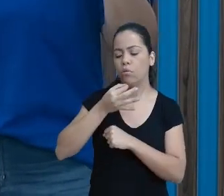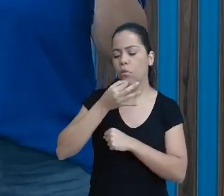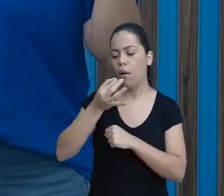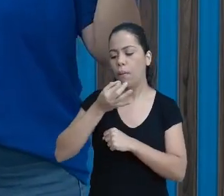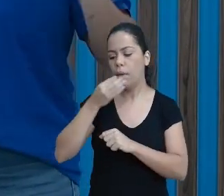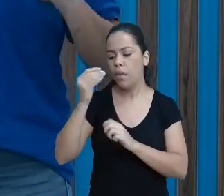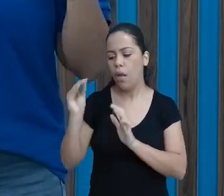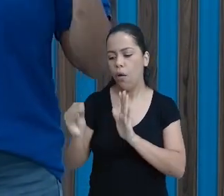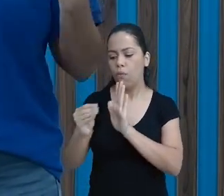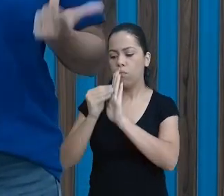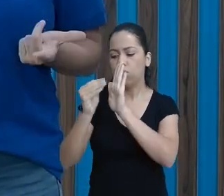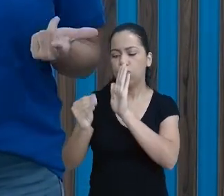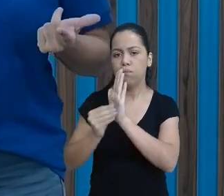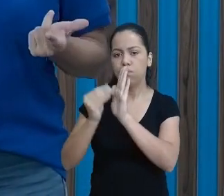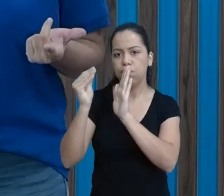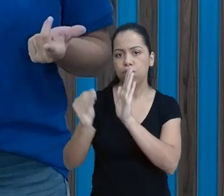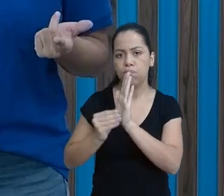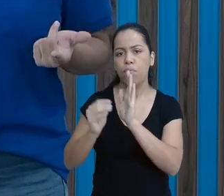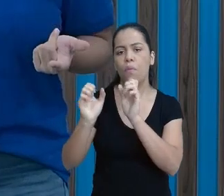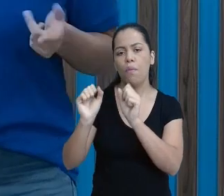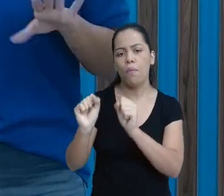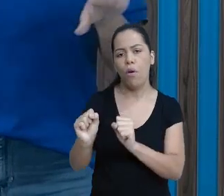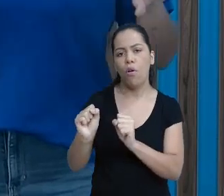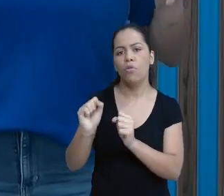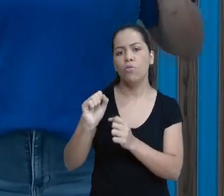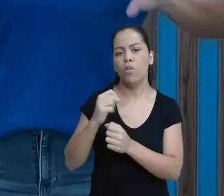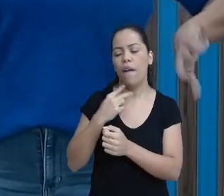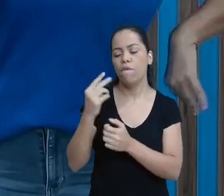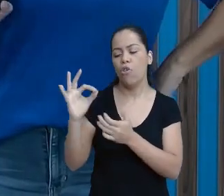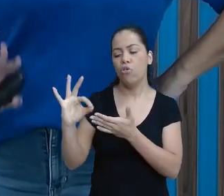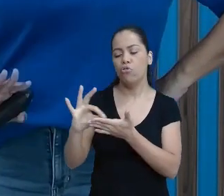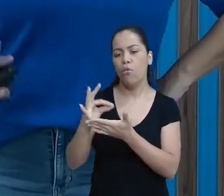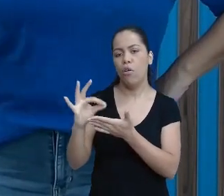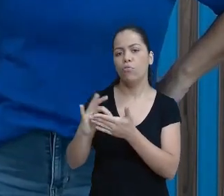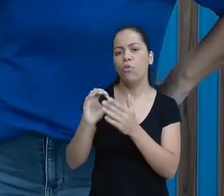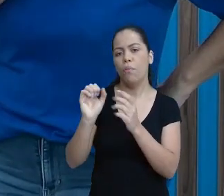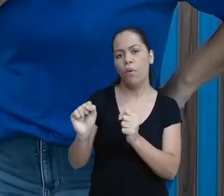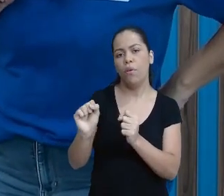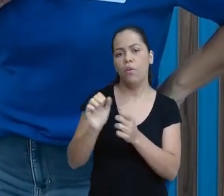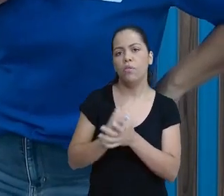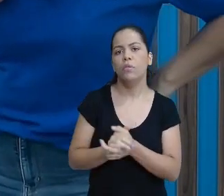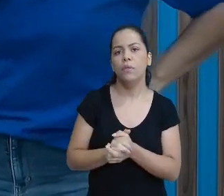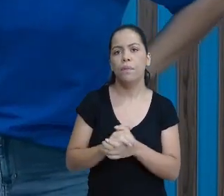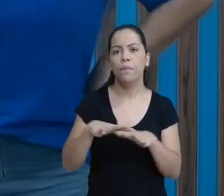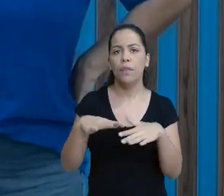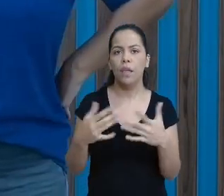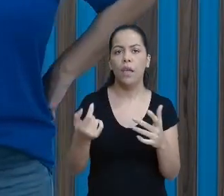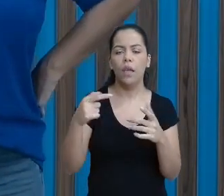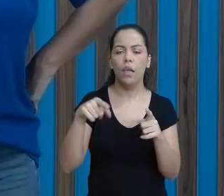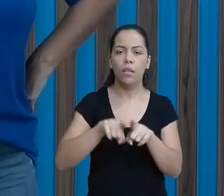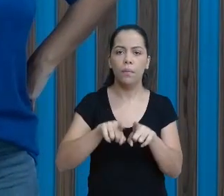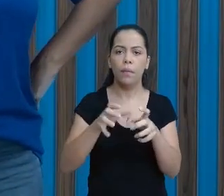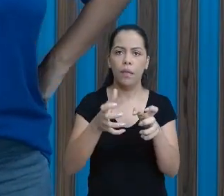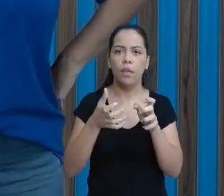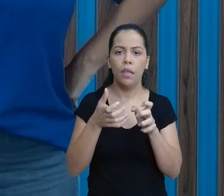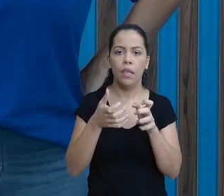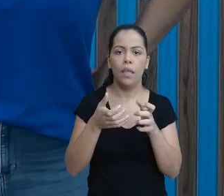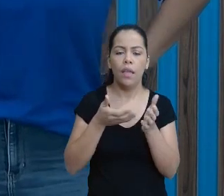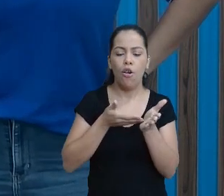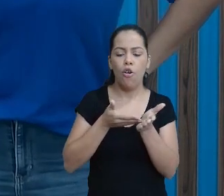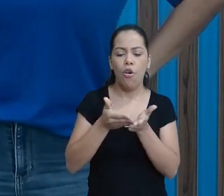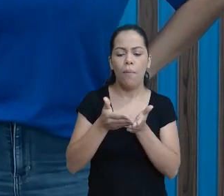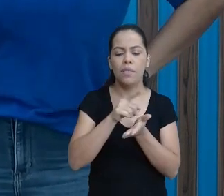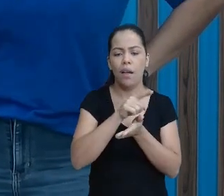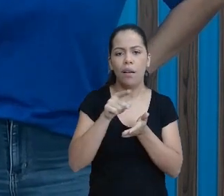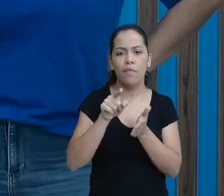voz do autor. E aqui, na verdade, eu só queria introduzir vocês em um gênero que eu acho que vocês vão